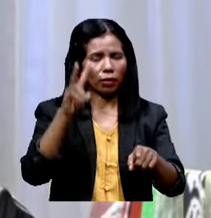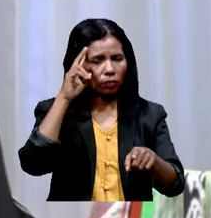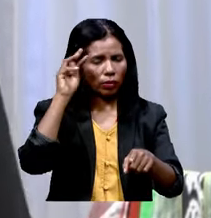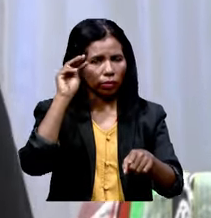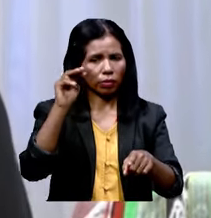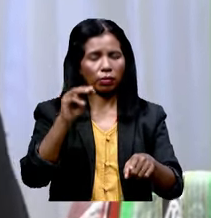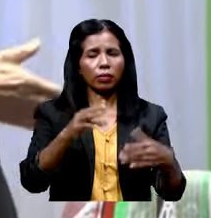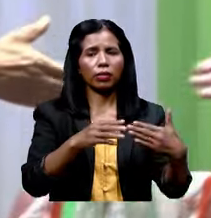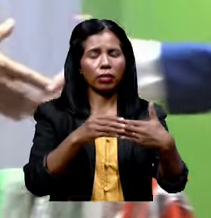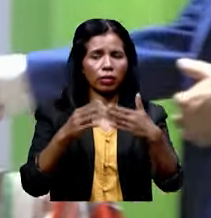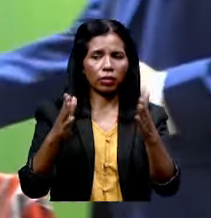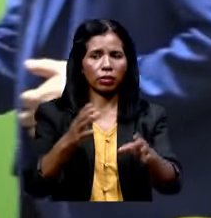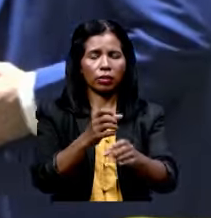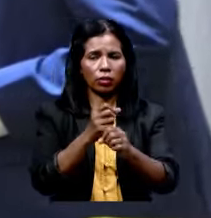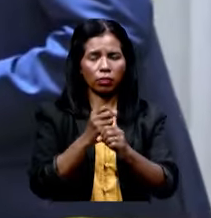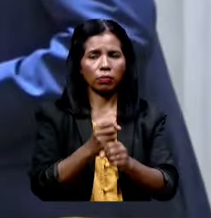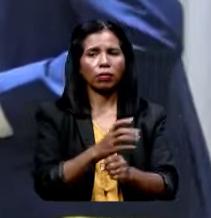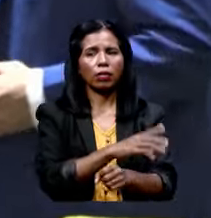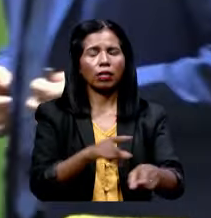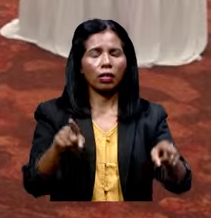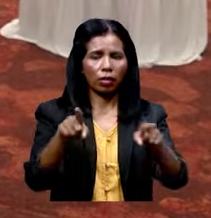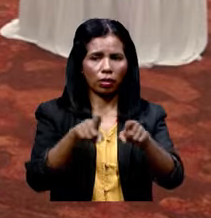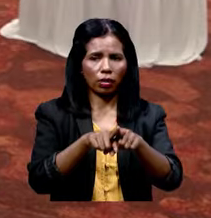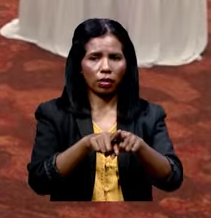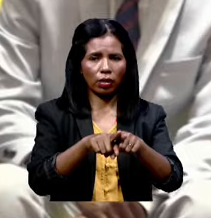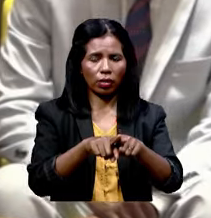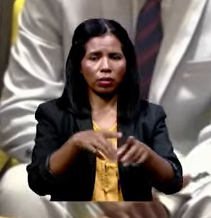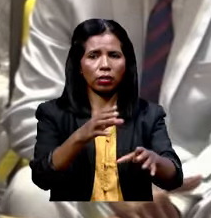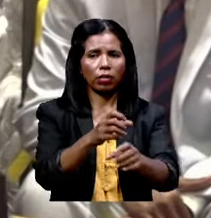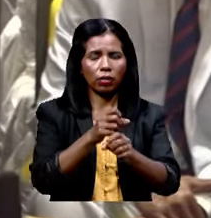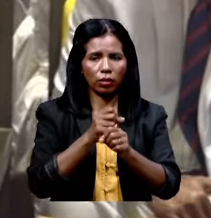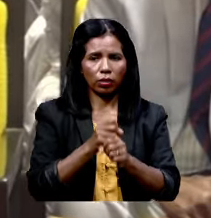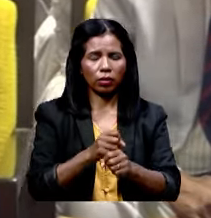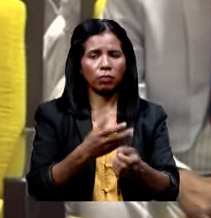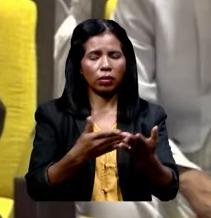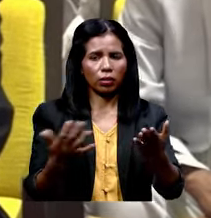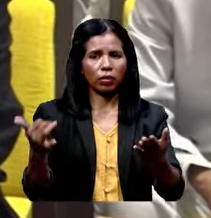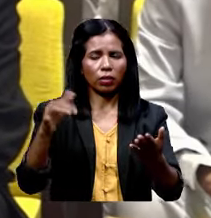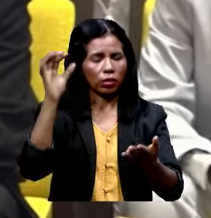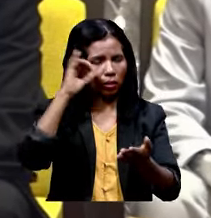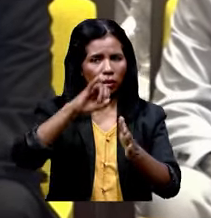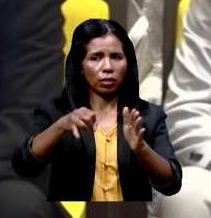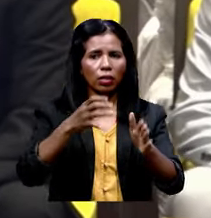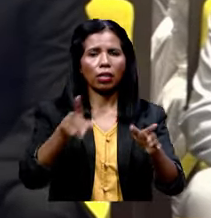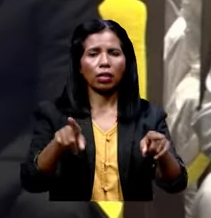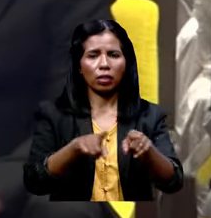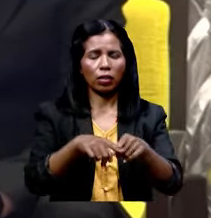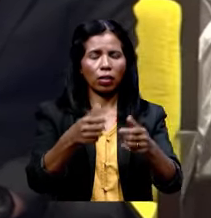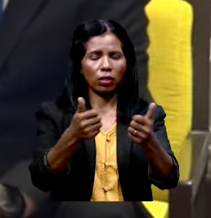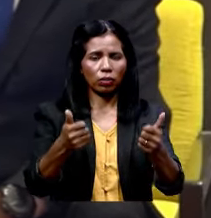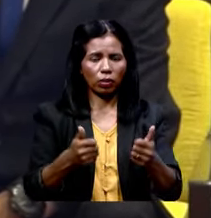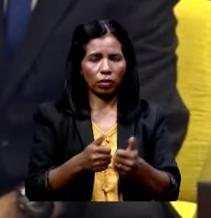sira, além de simu remuneración nebe hanesan, seisimu suplemento hanesan jo secretario general sira autoridade raiwa